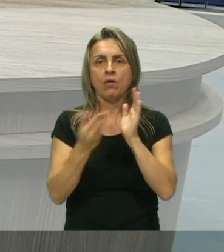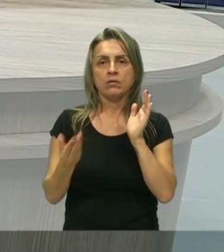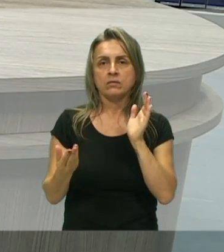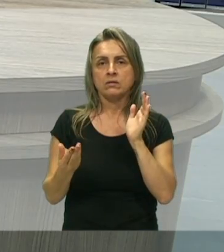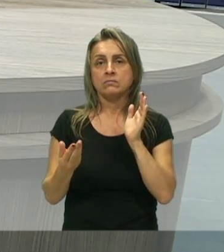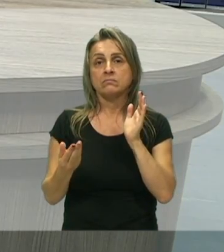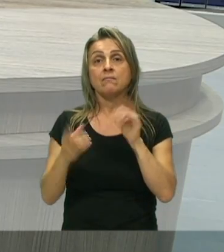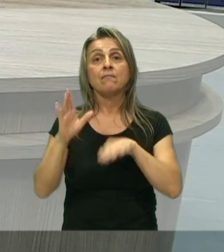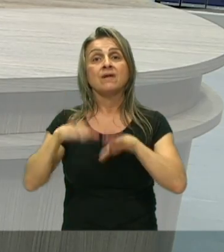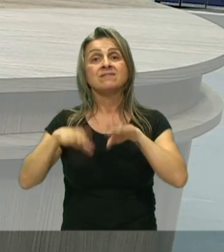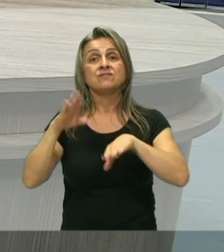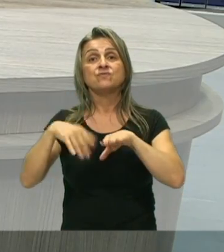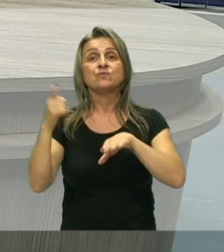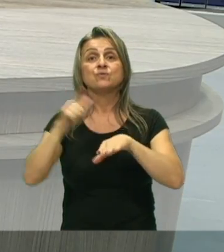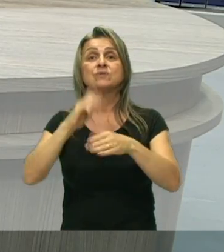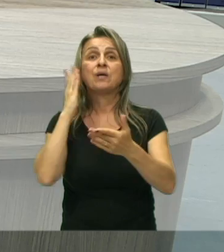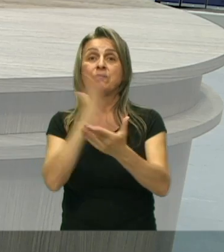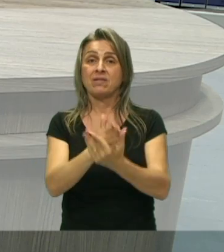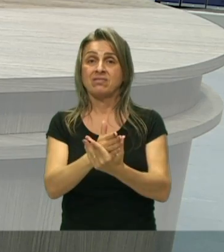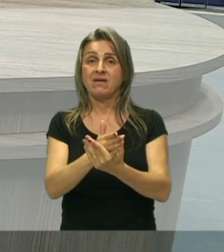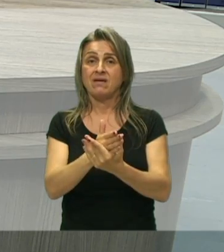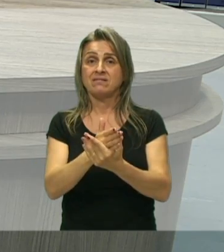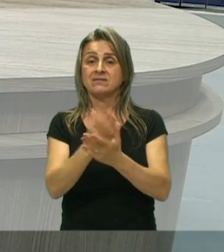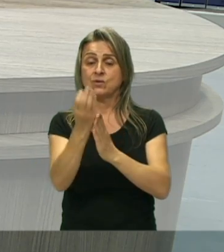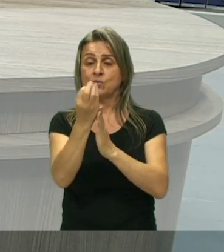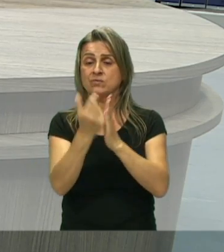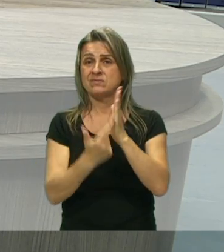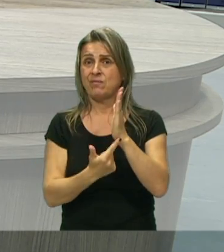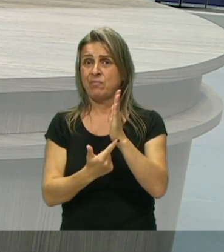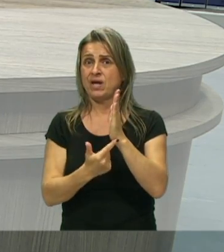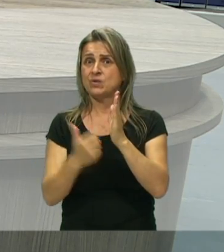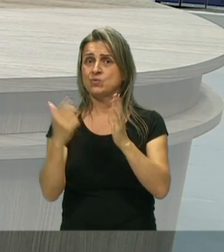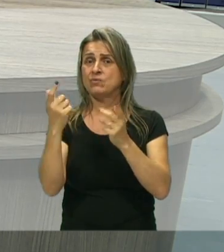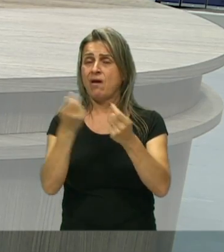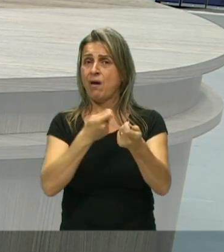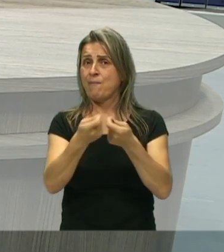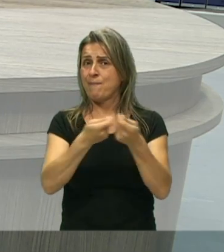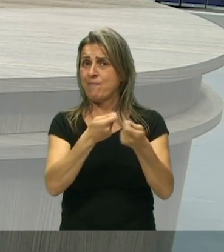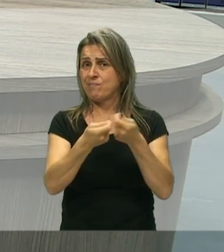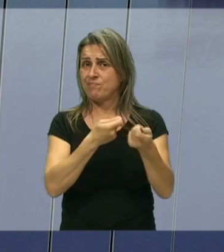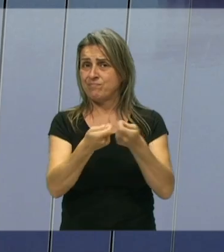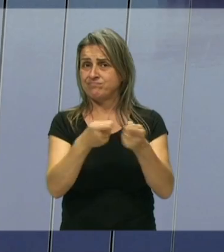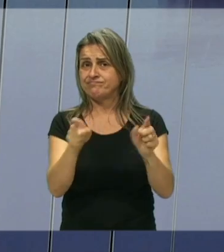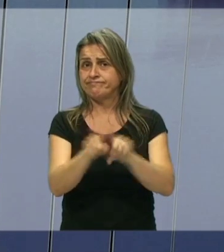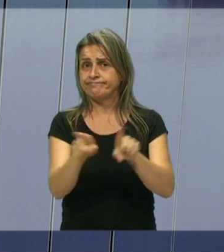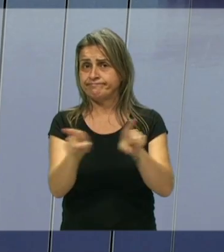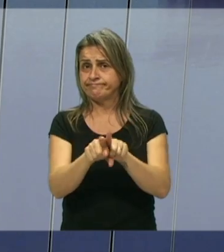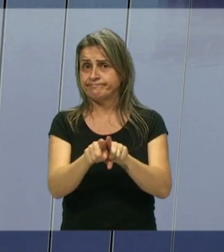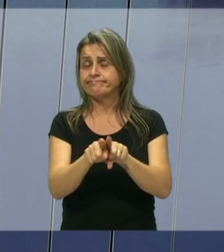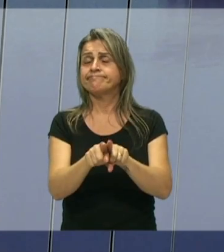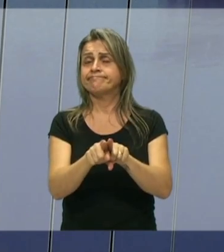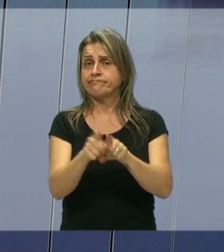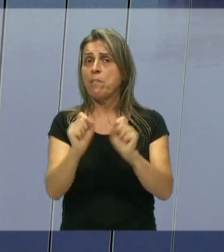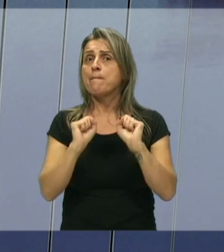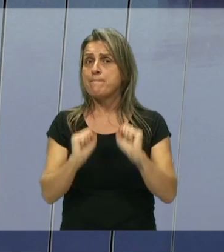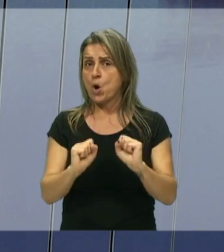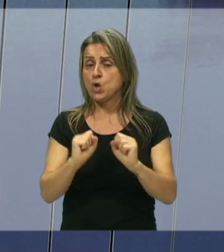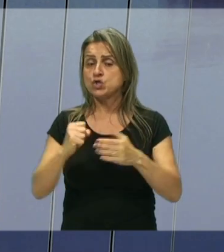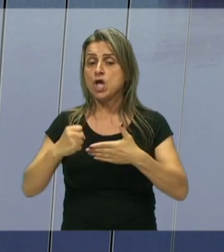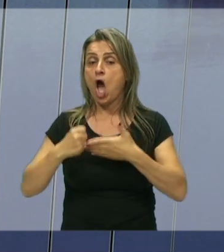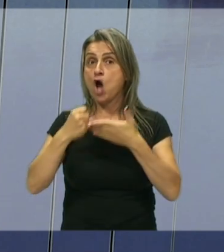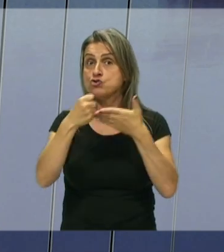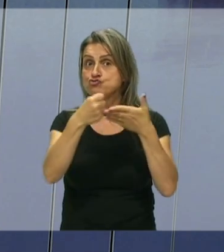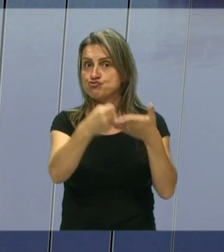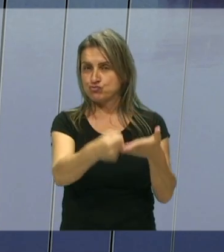Então, o orçamento ele é manipulado também. Ele pode tanto ser manipulado para ampliar o recurso, pode